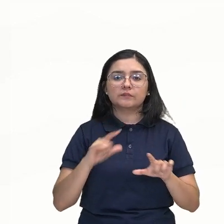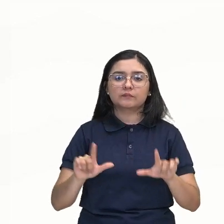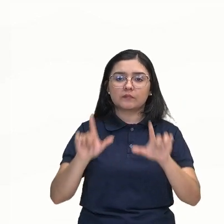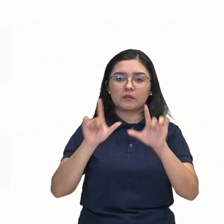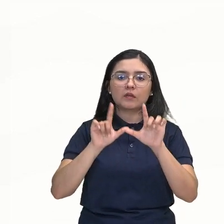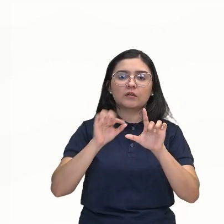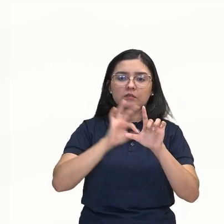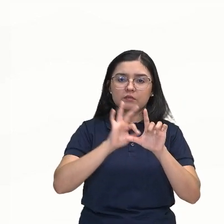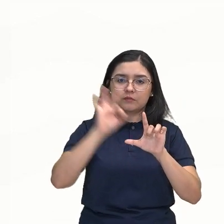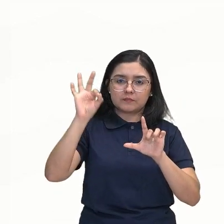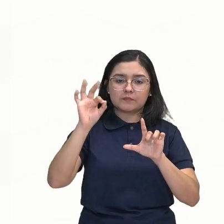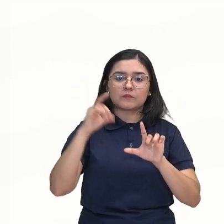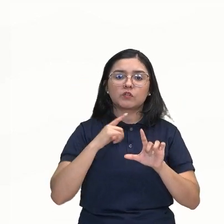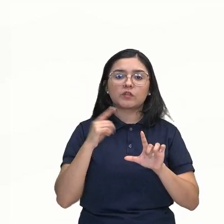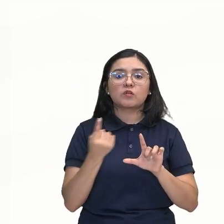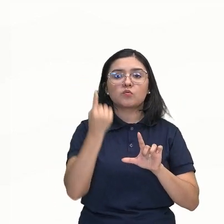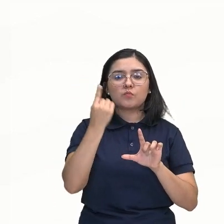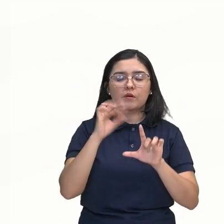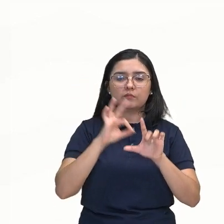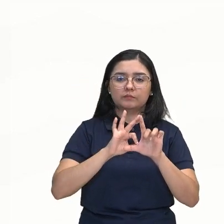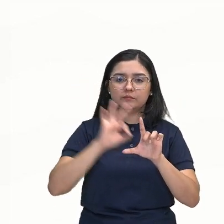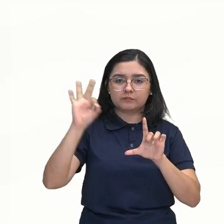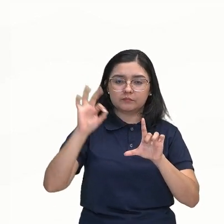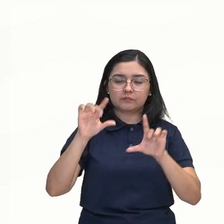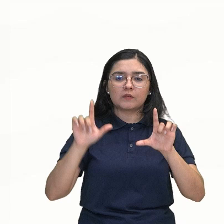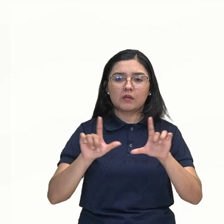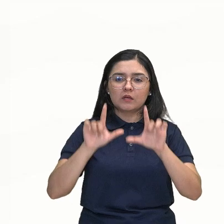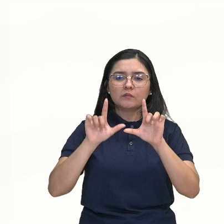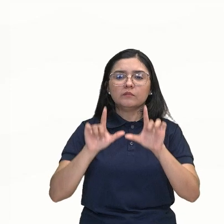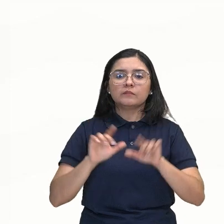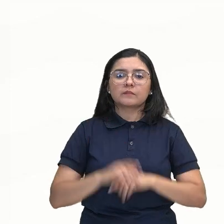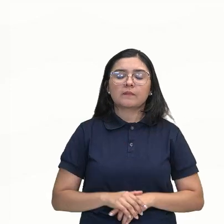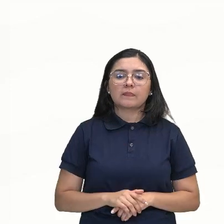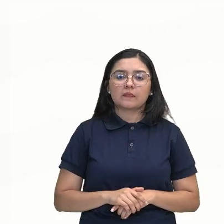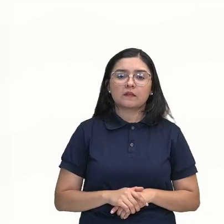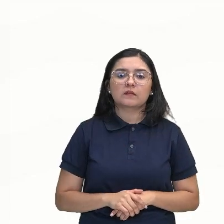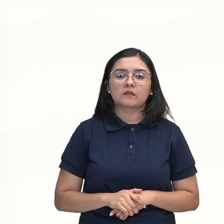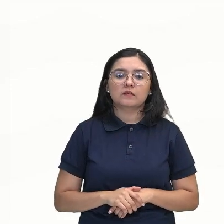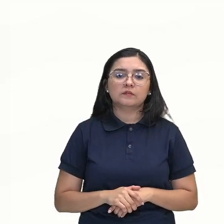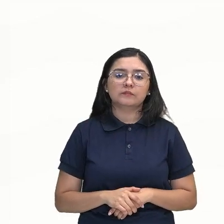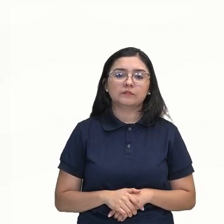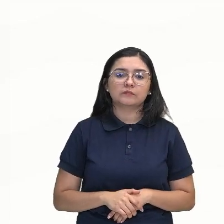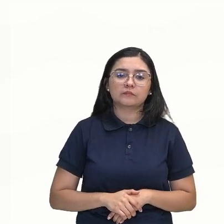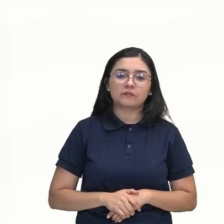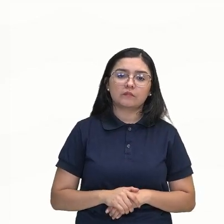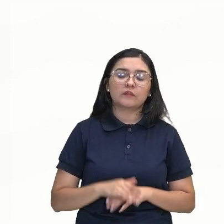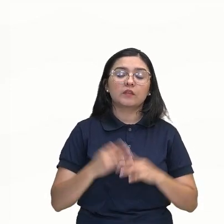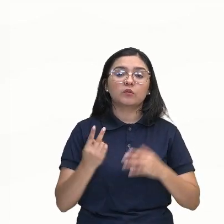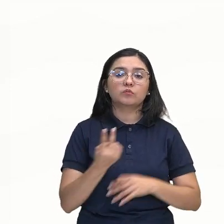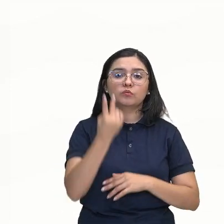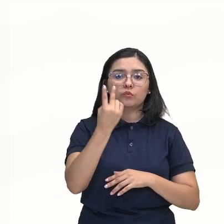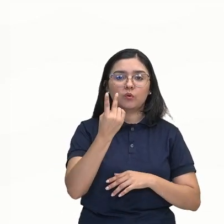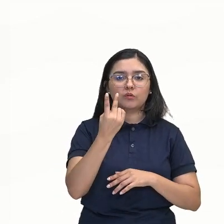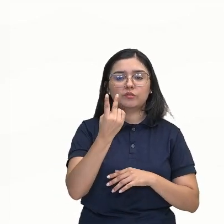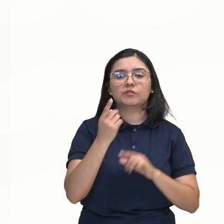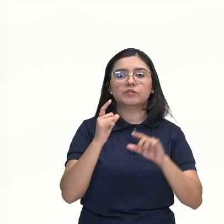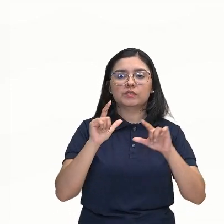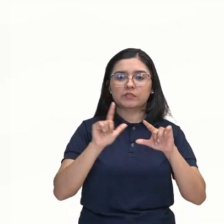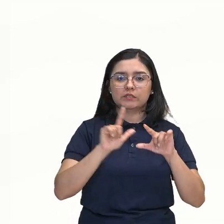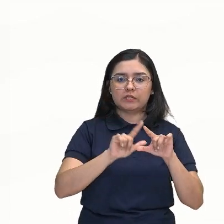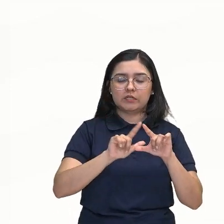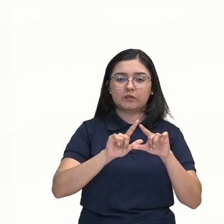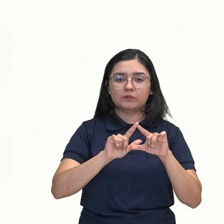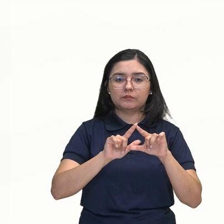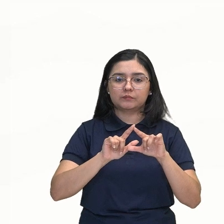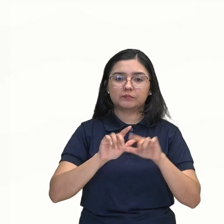eu só tenho uma diagonal. Tá? Então, eu vou separar apenas em 2 triângulos. Se